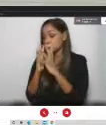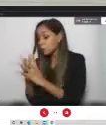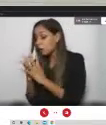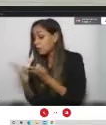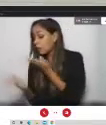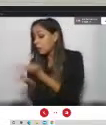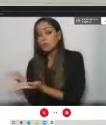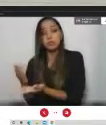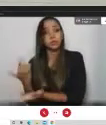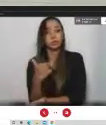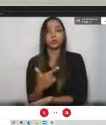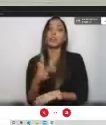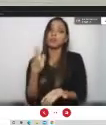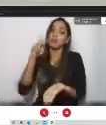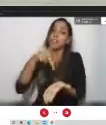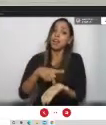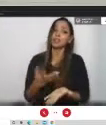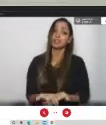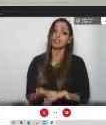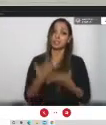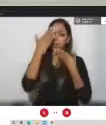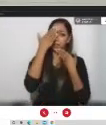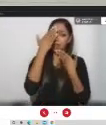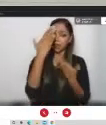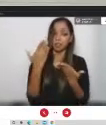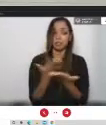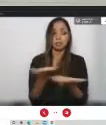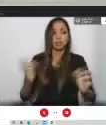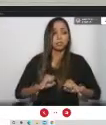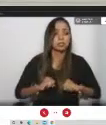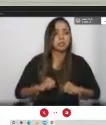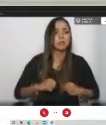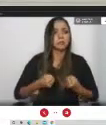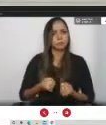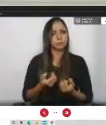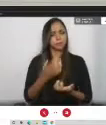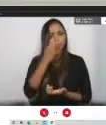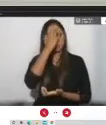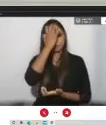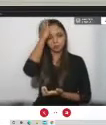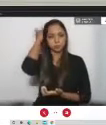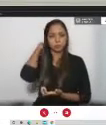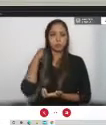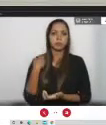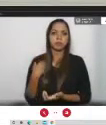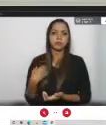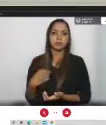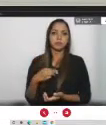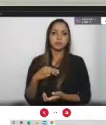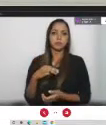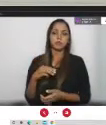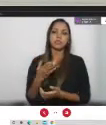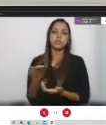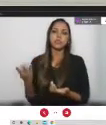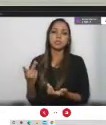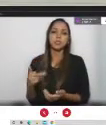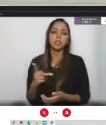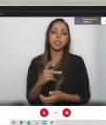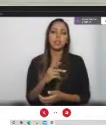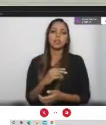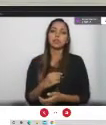Agradeço aqui o empenho do Capitão Moisés, que é um guerreiro aqui